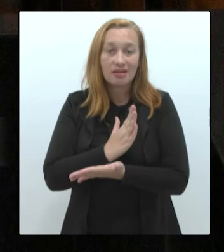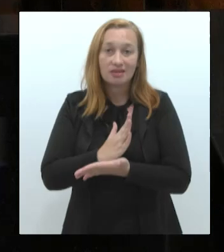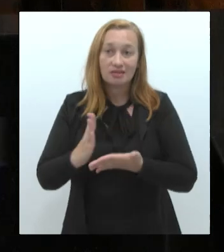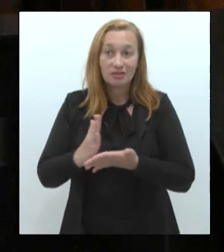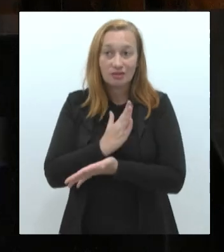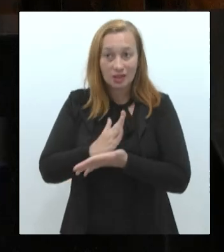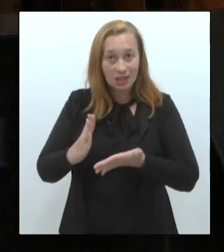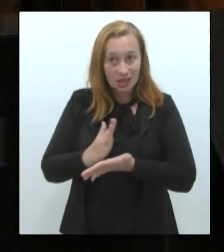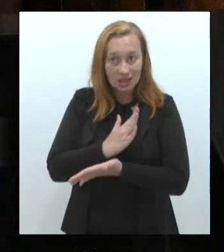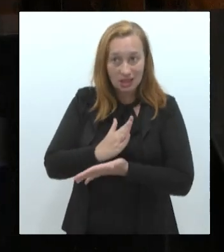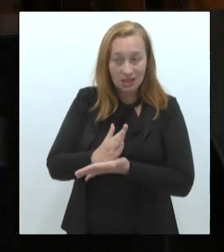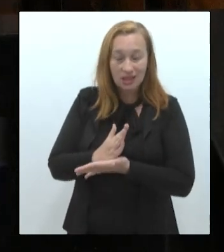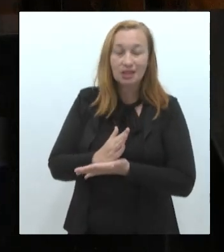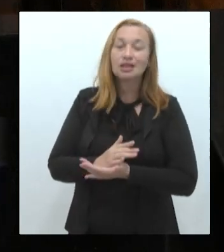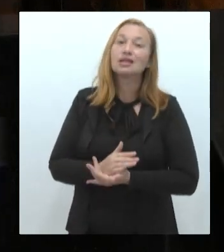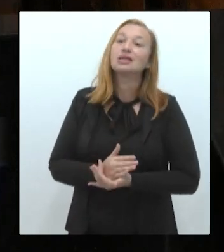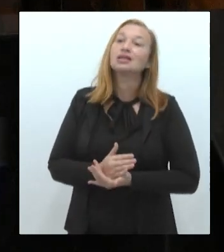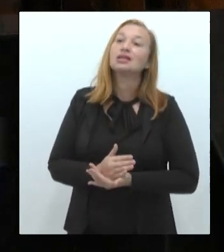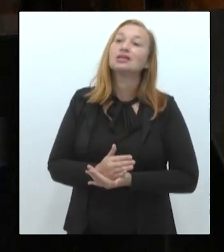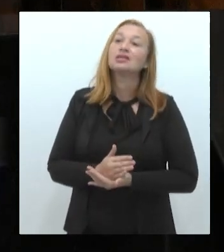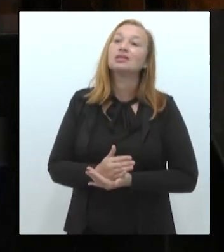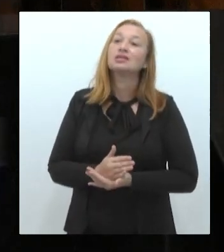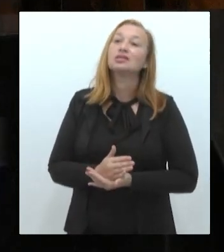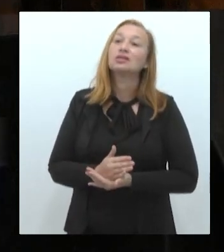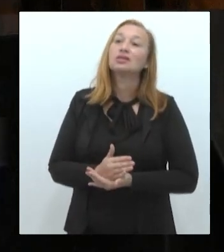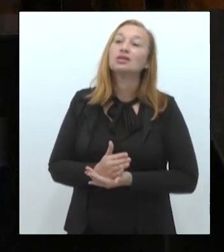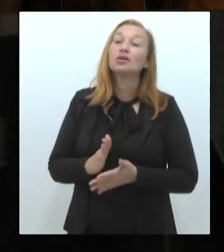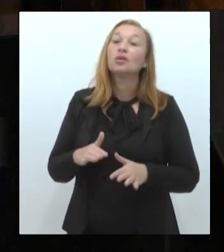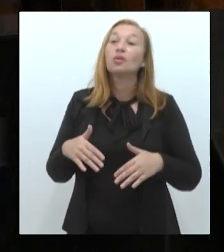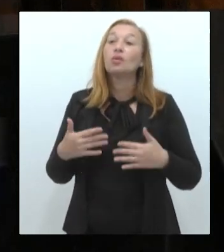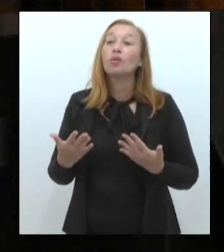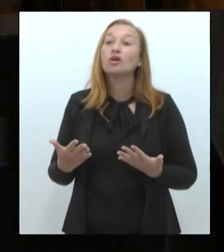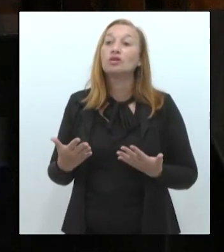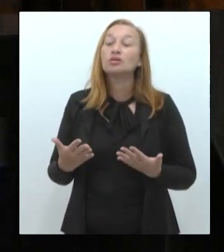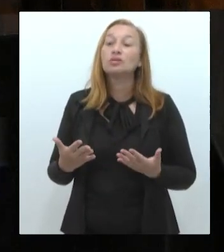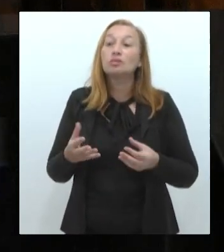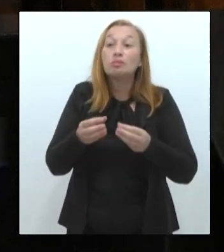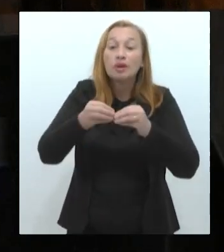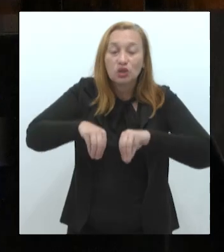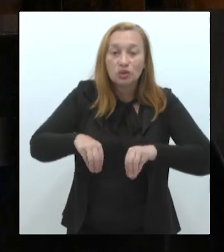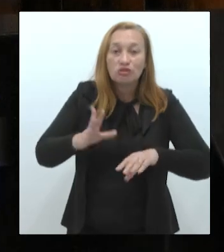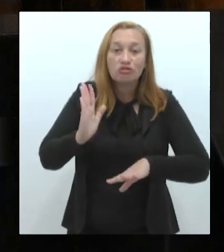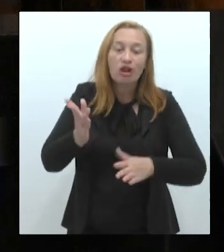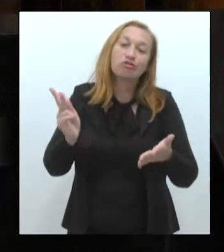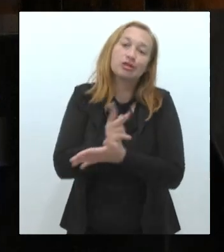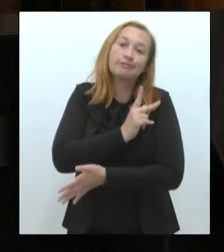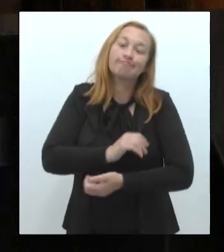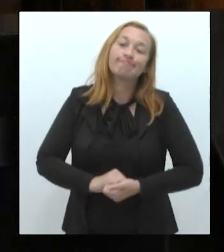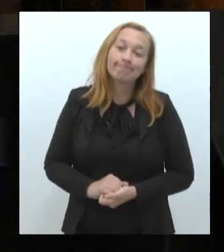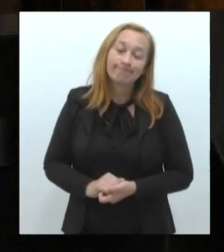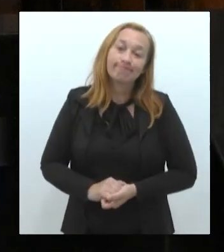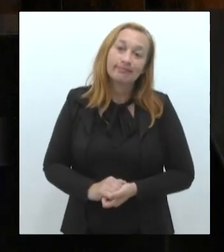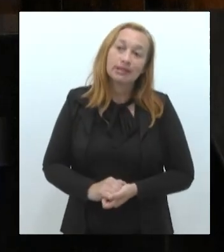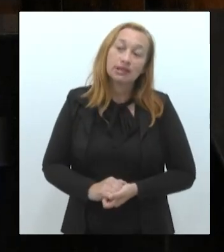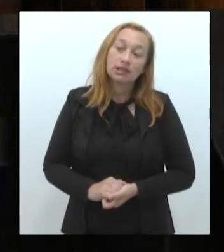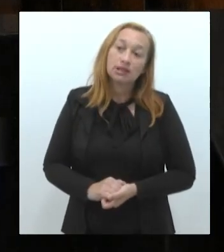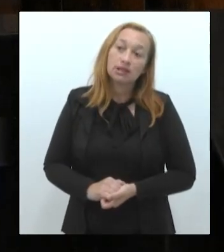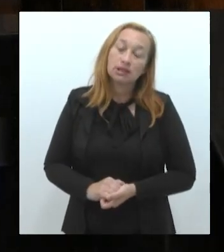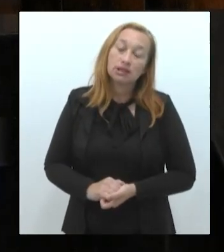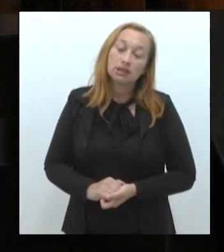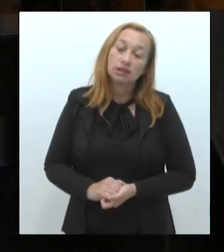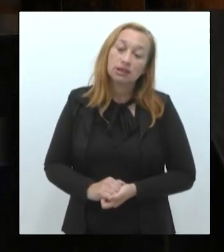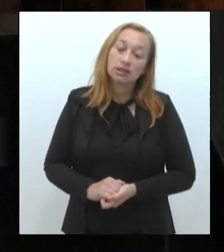e a grande maioria das vezes, quando o sinistro já aconteceu. O sinistro